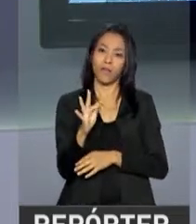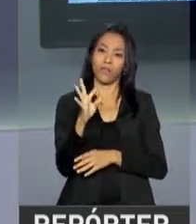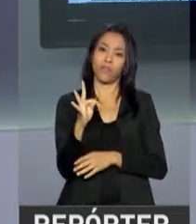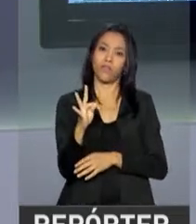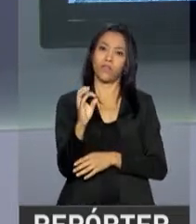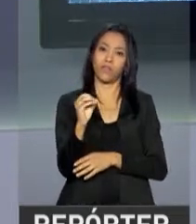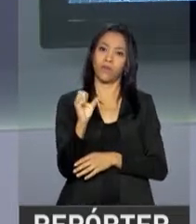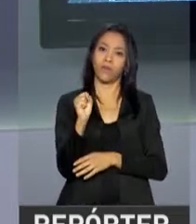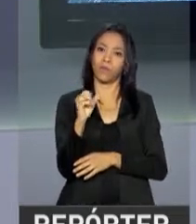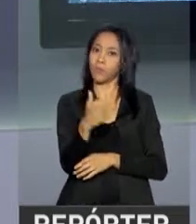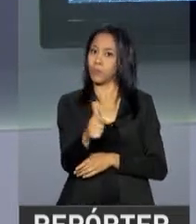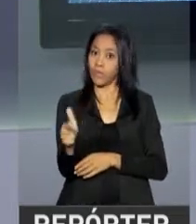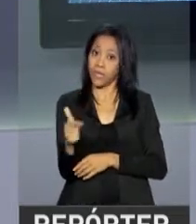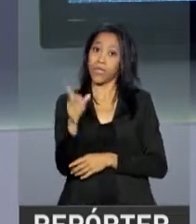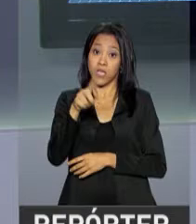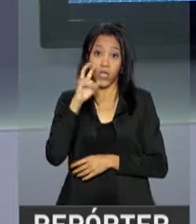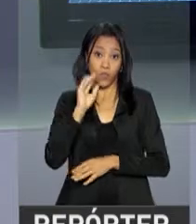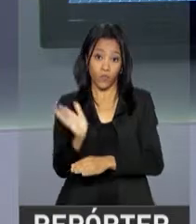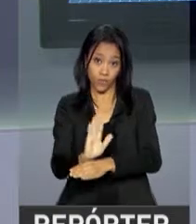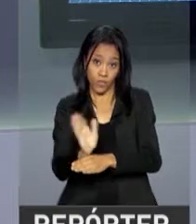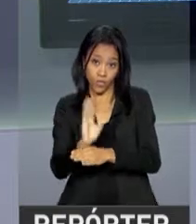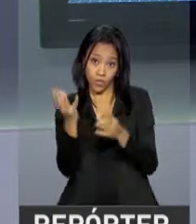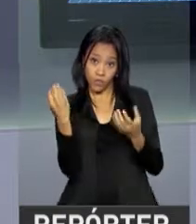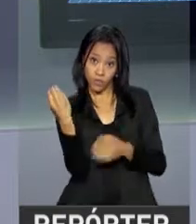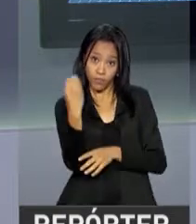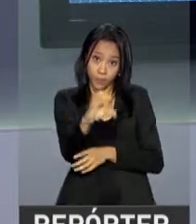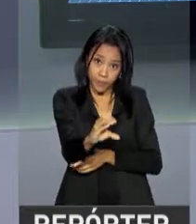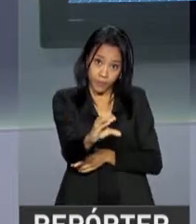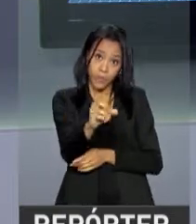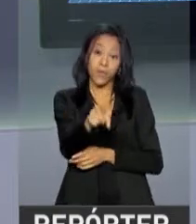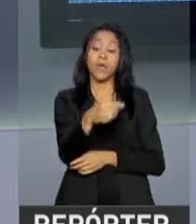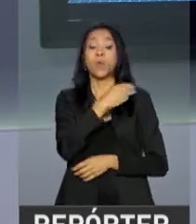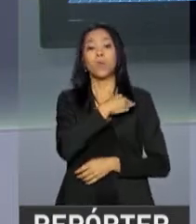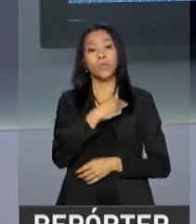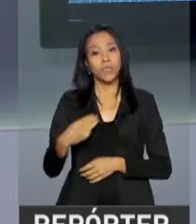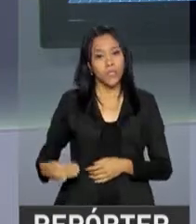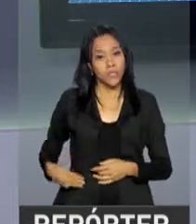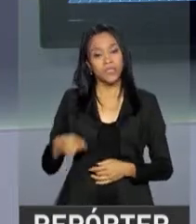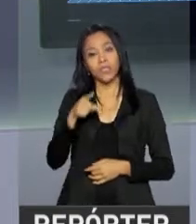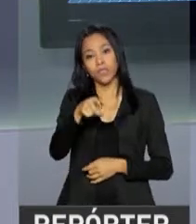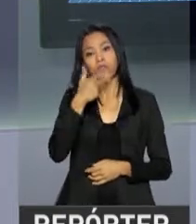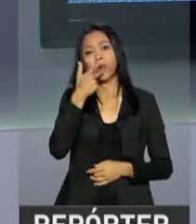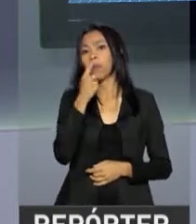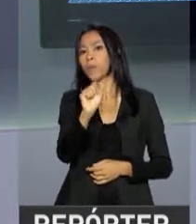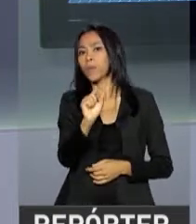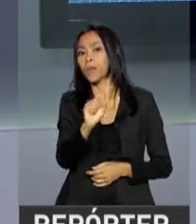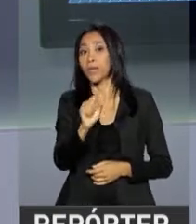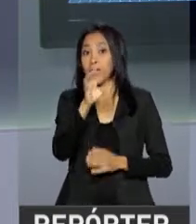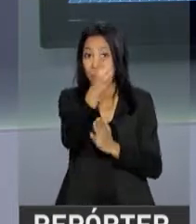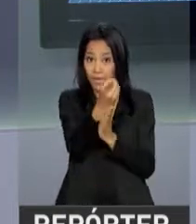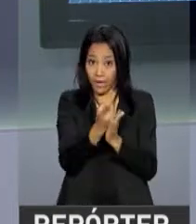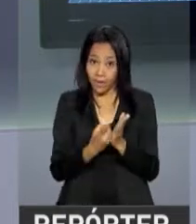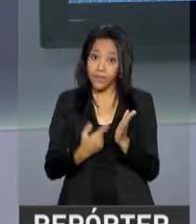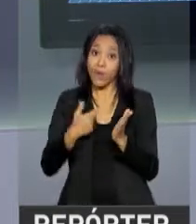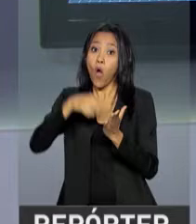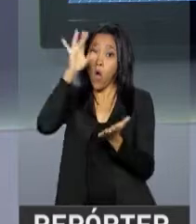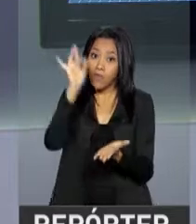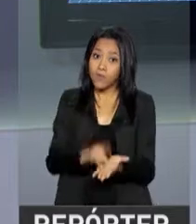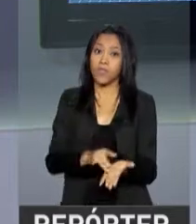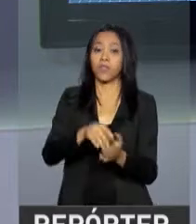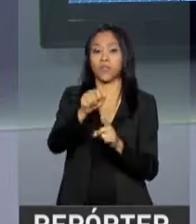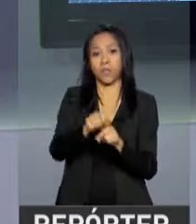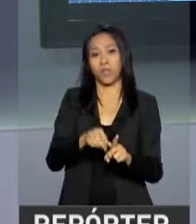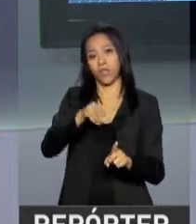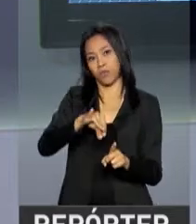governo brasileiro. Em um vídeo publicado em sua conta no Twitter, o ministro Blairo Maggi disse que a declaração deve ser oficializada em